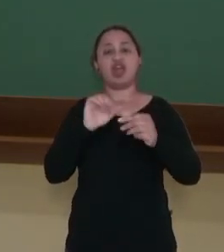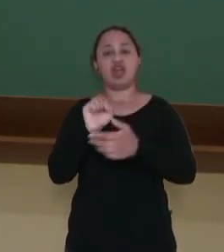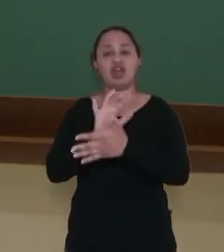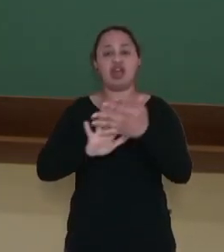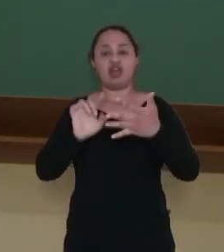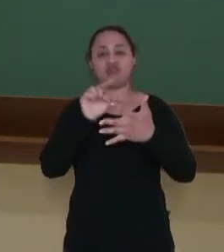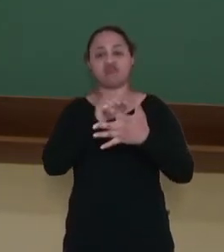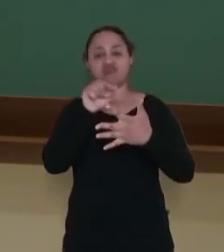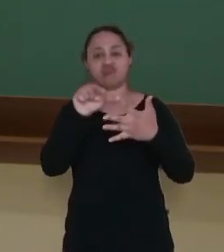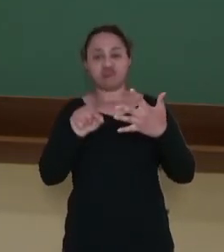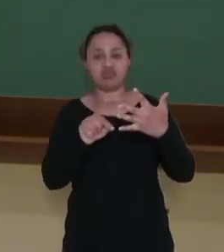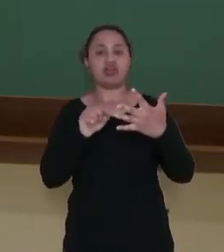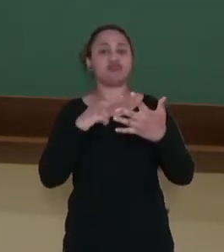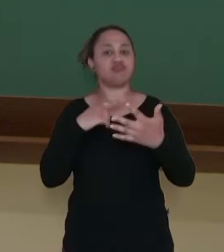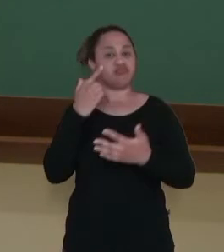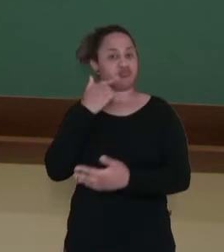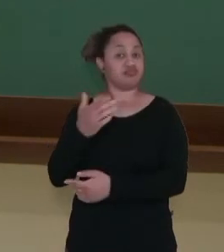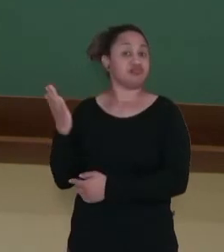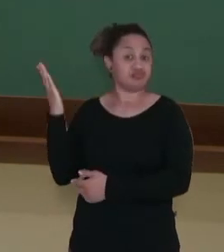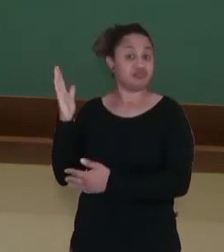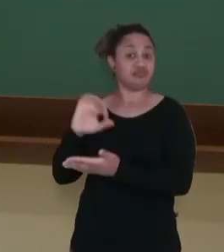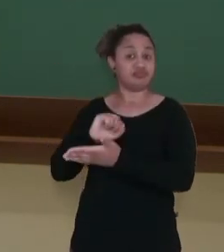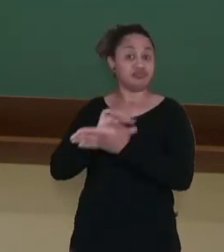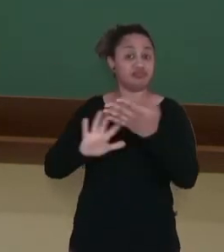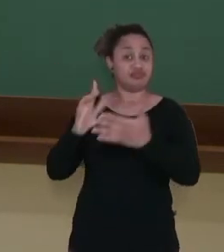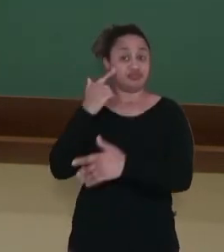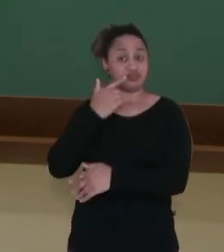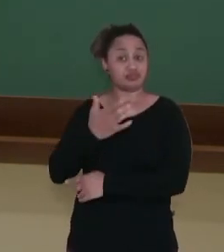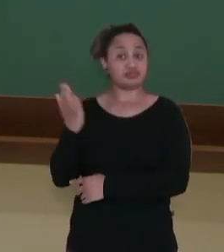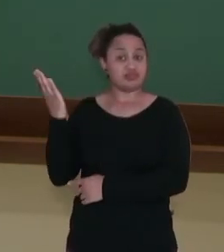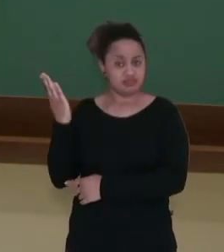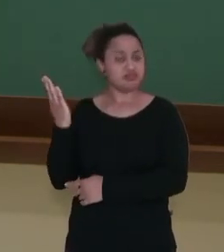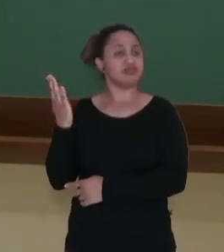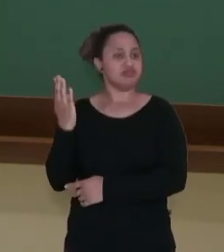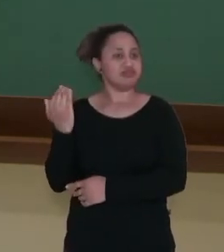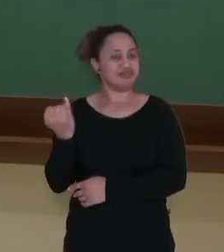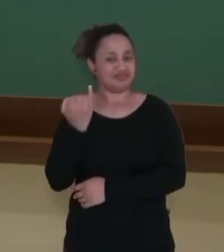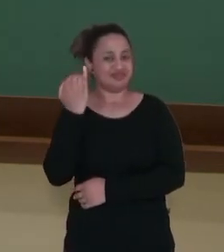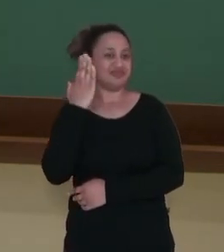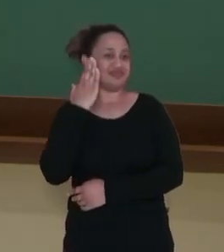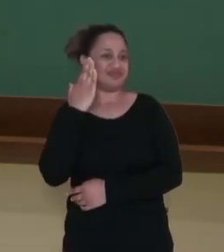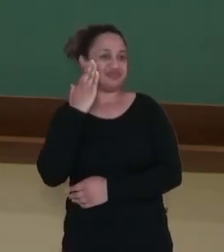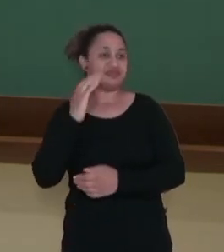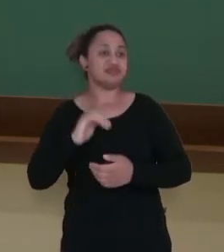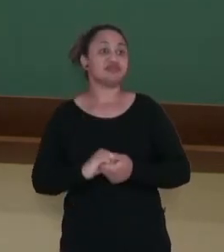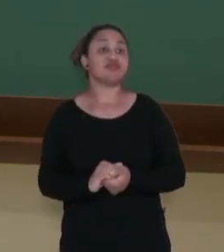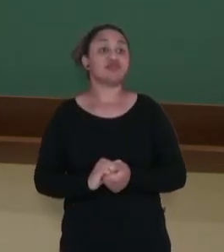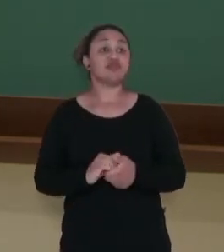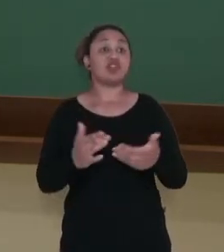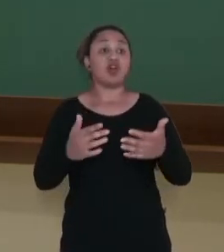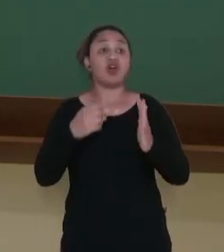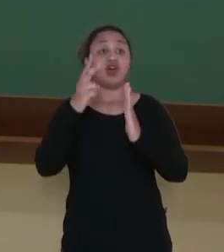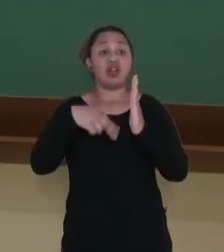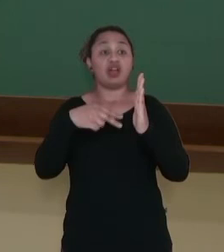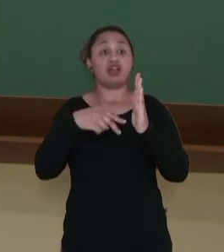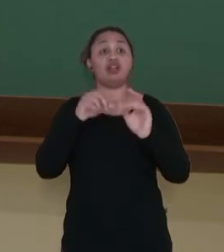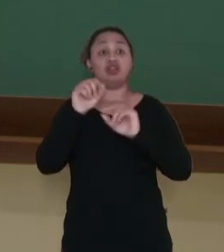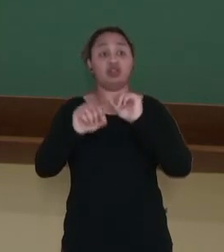imagem do catavento. Então, saiba um pouquinho mais sobre isso. Vamos para essa